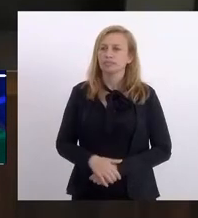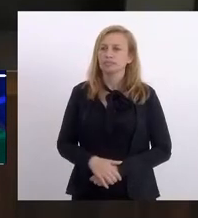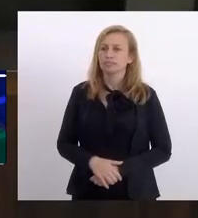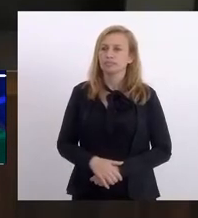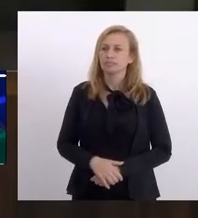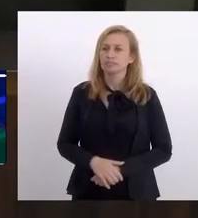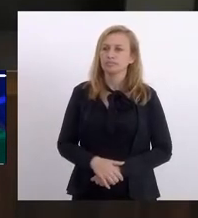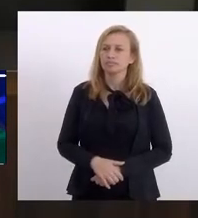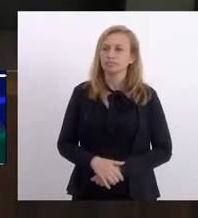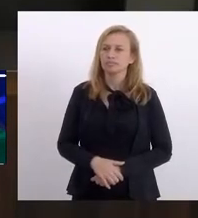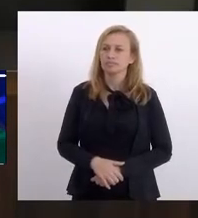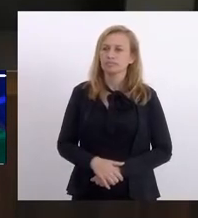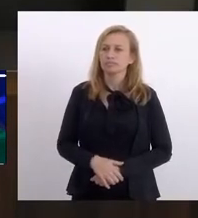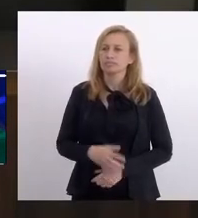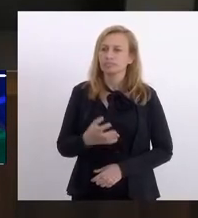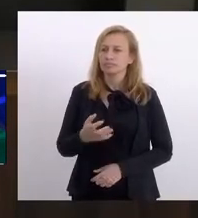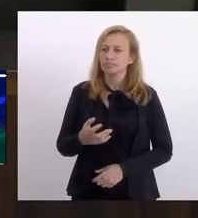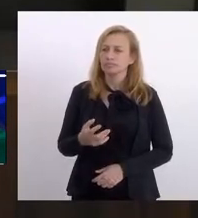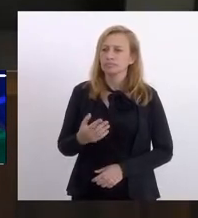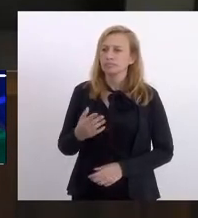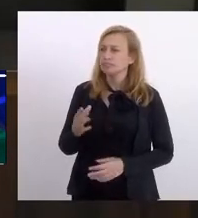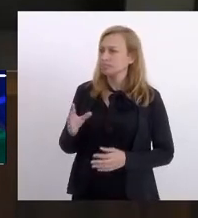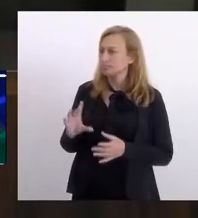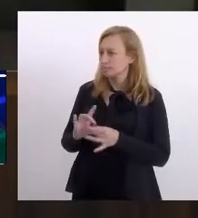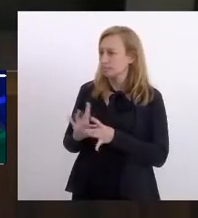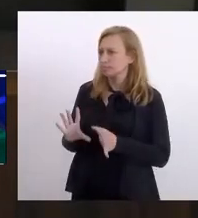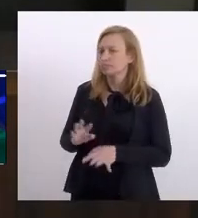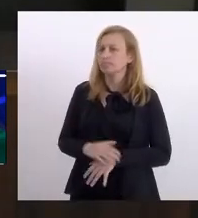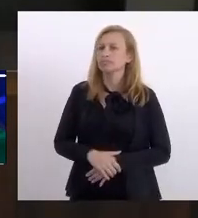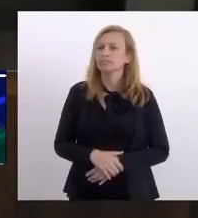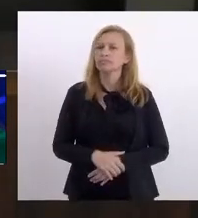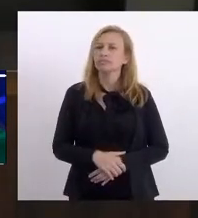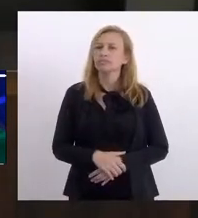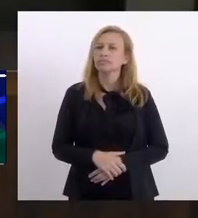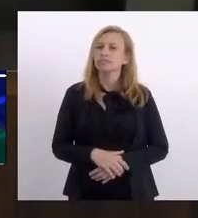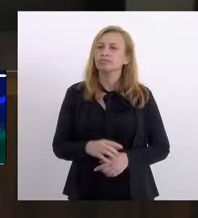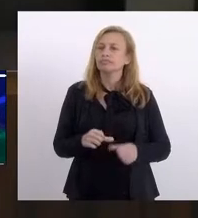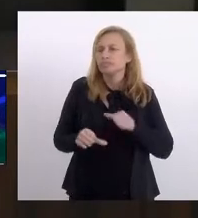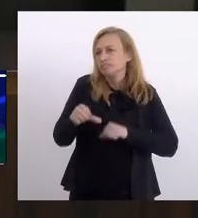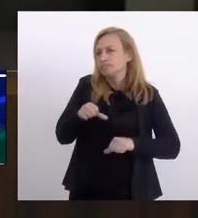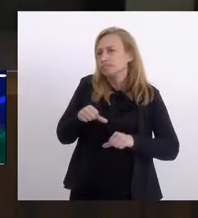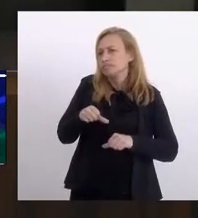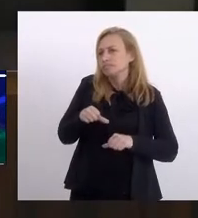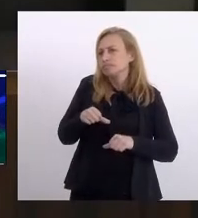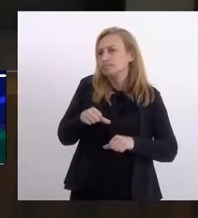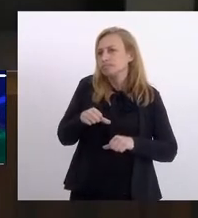Eu queria, com a autorização de Vossa Excelência, inverter aqui